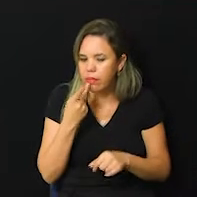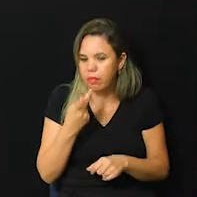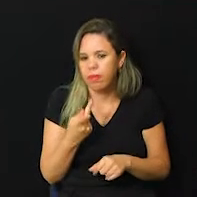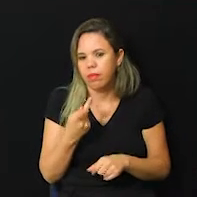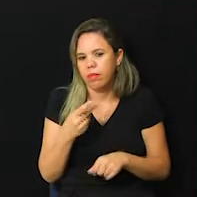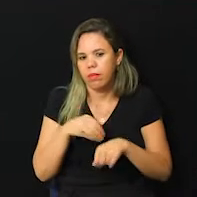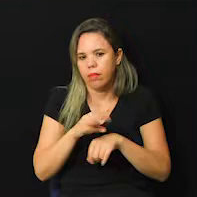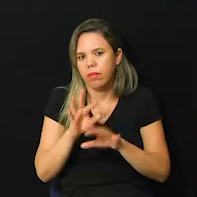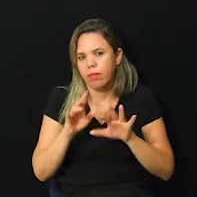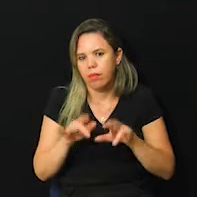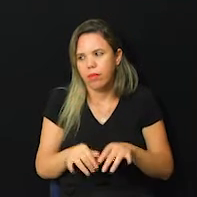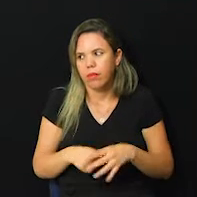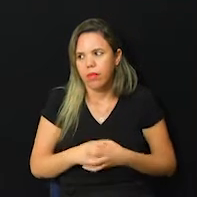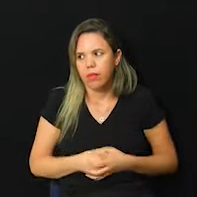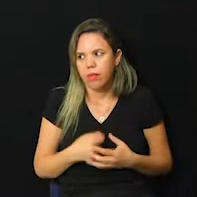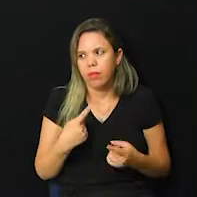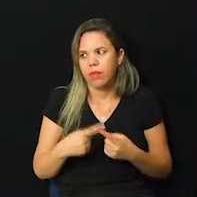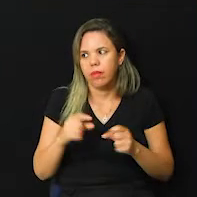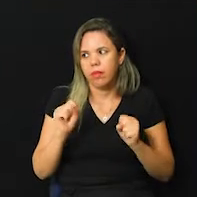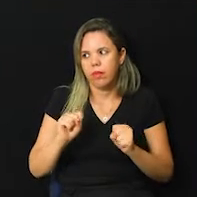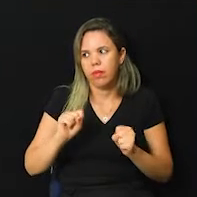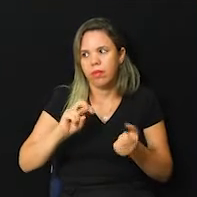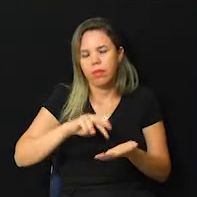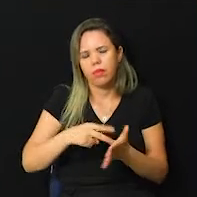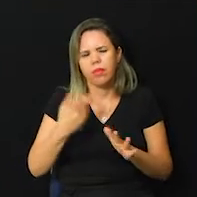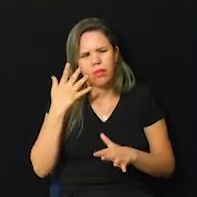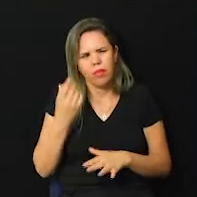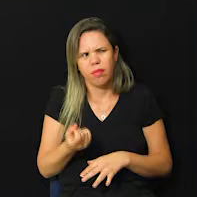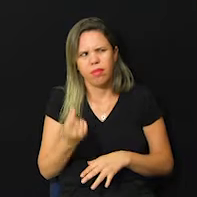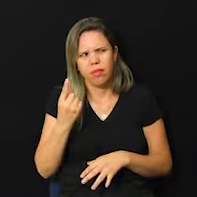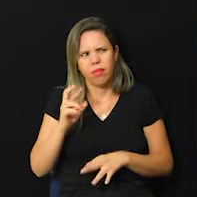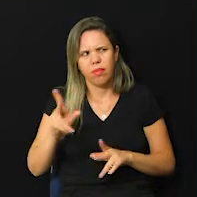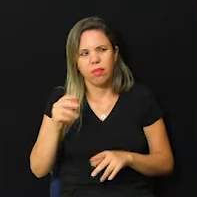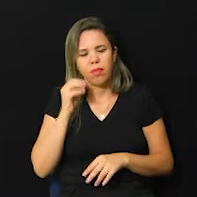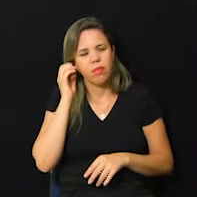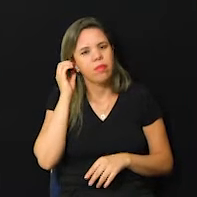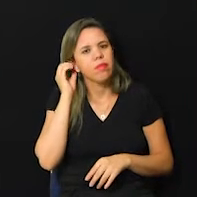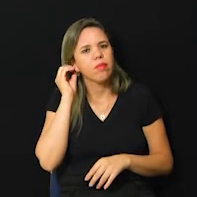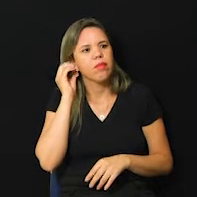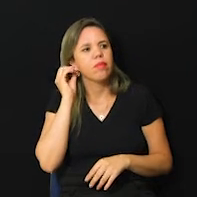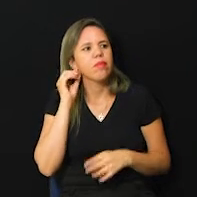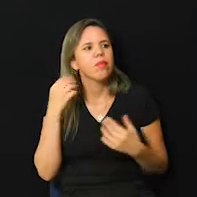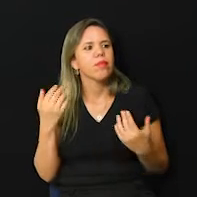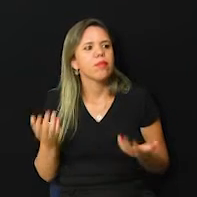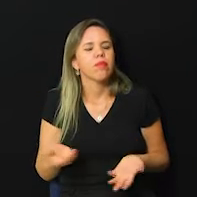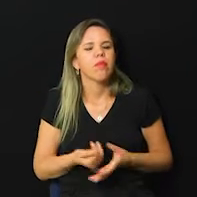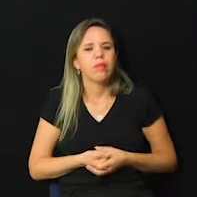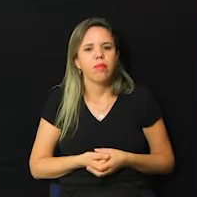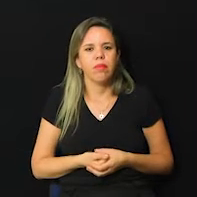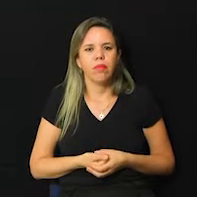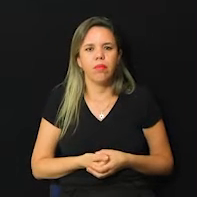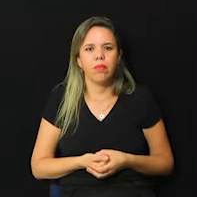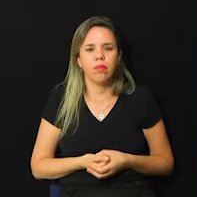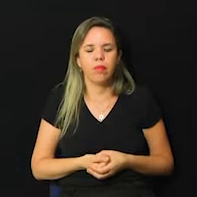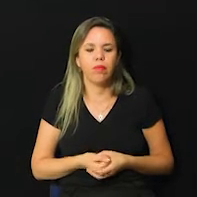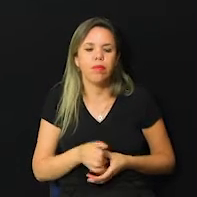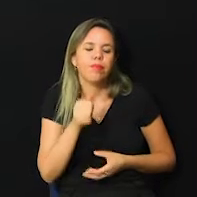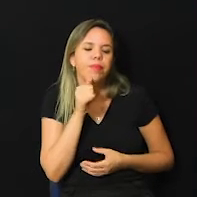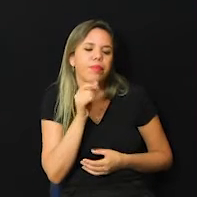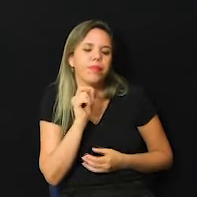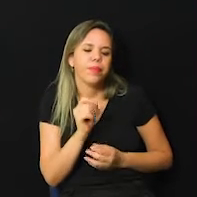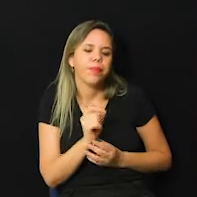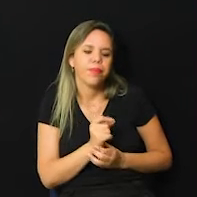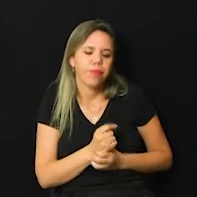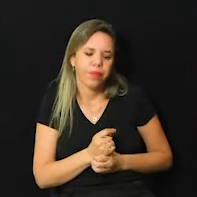tudo aqui até com que a gente escreve porque eles podem interpretar de uma maneira diferente sabe um